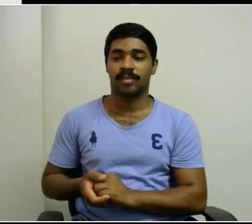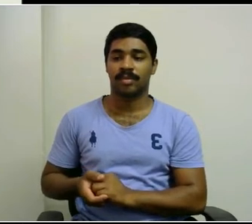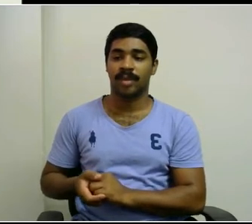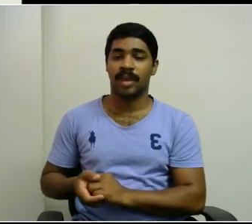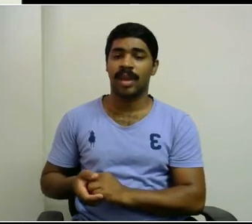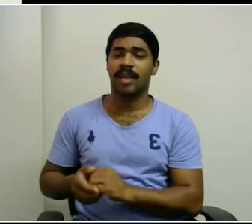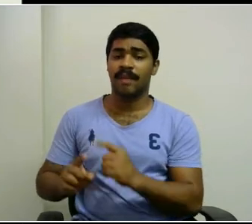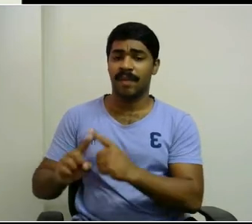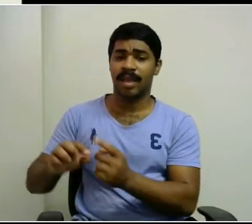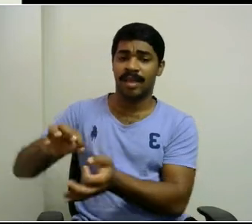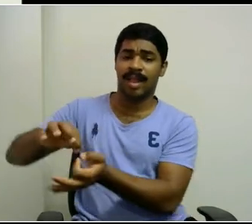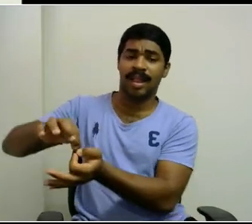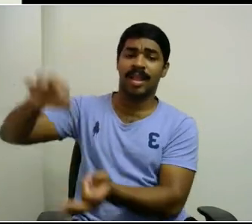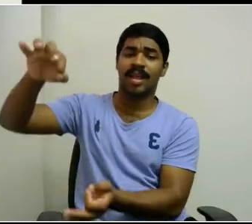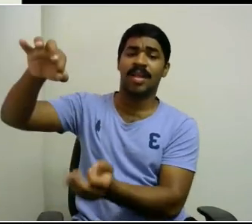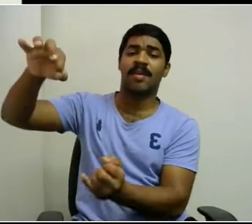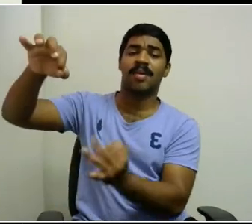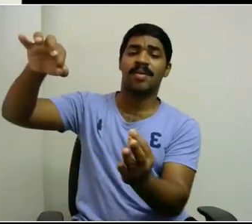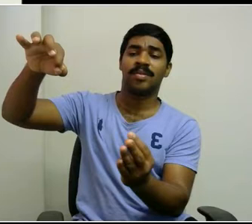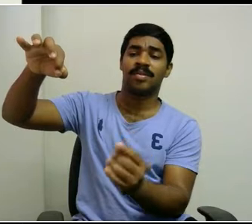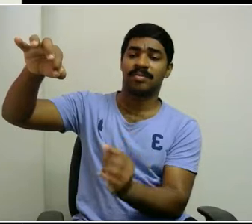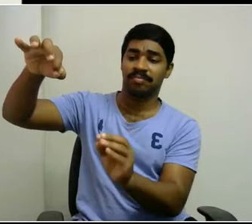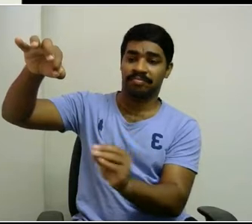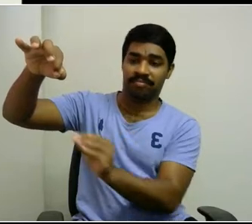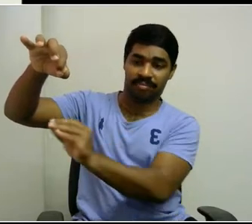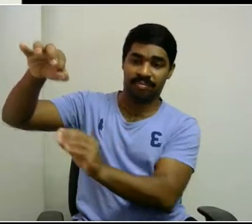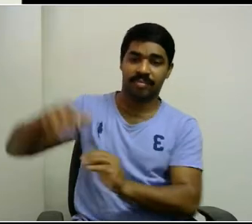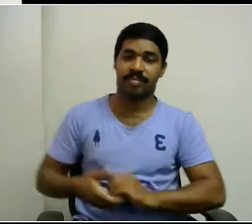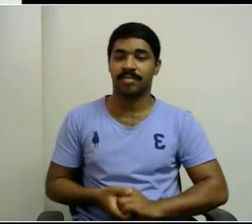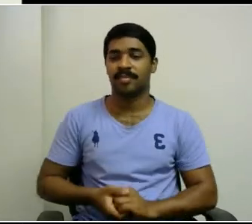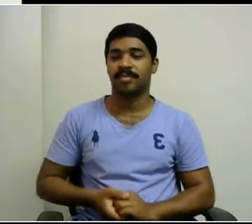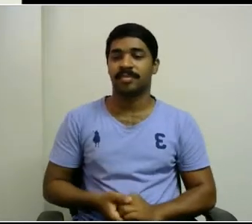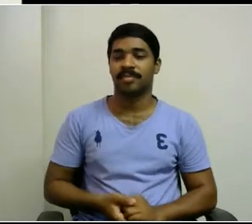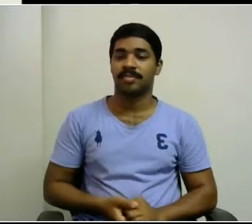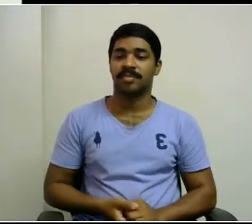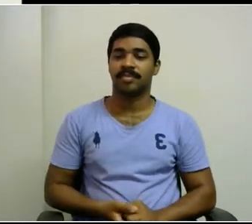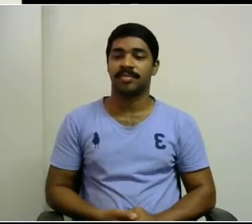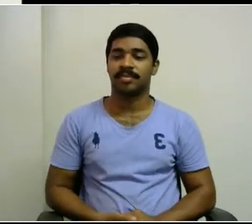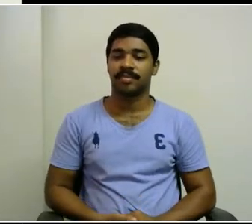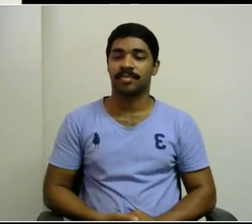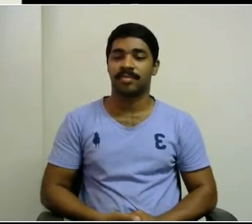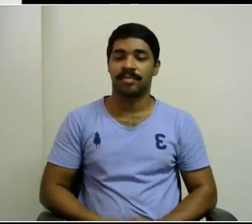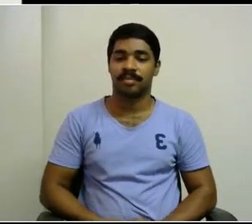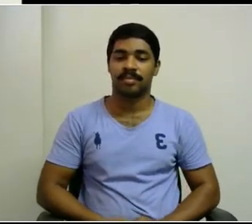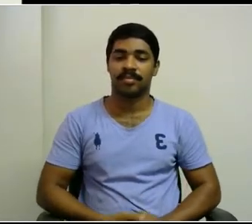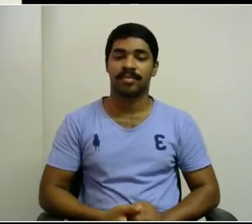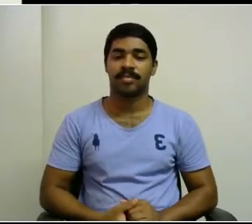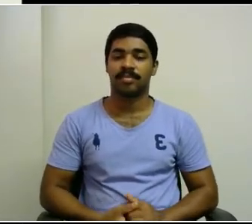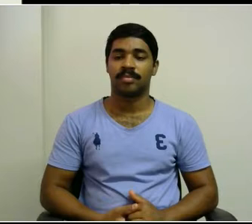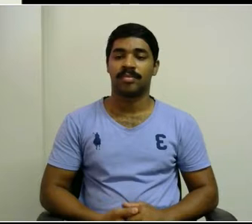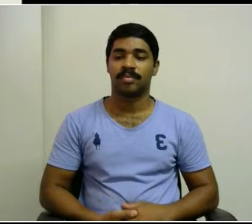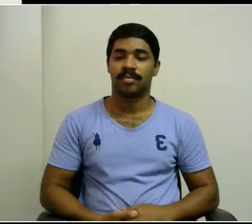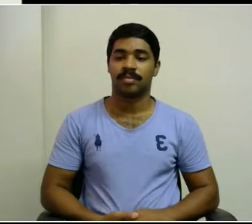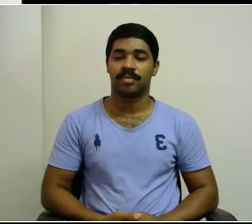Aí vezes a altura. A nossa altura aqui, ó, vale quanto? Vale x mais 3, tá? Então aqui, ó, x